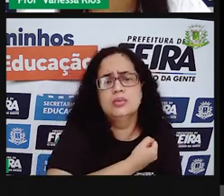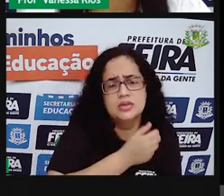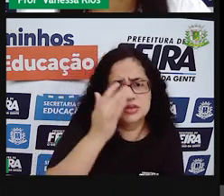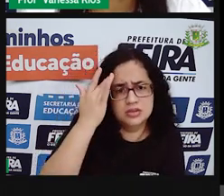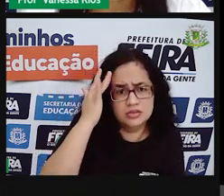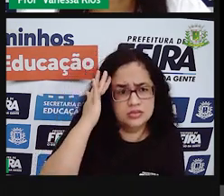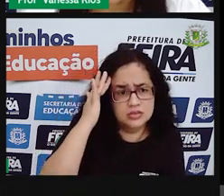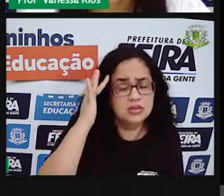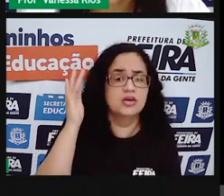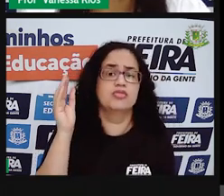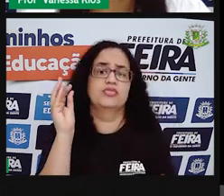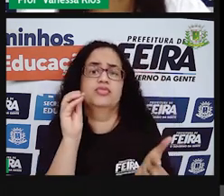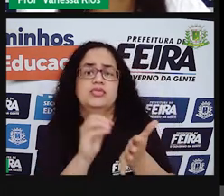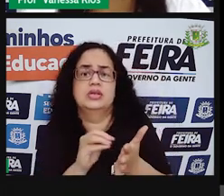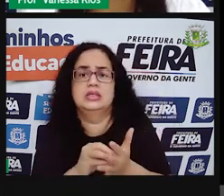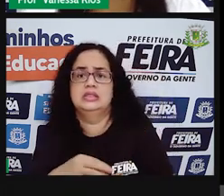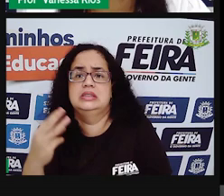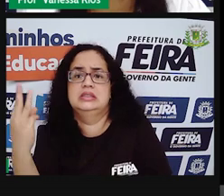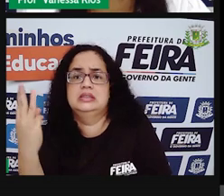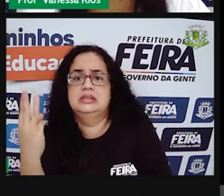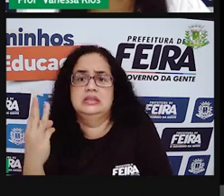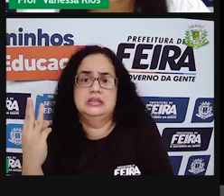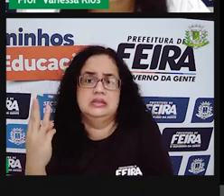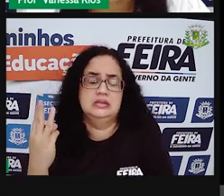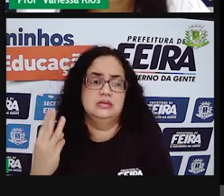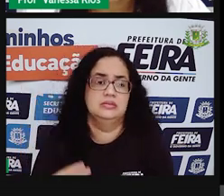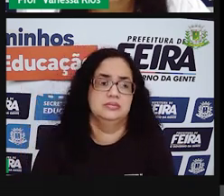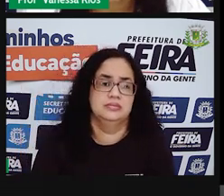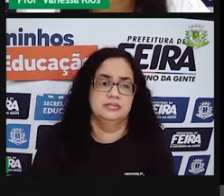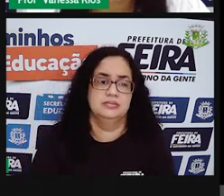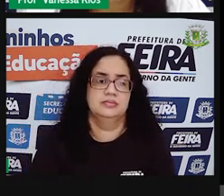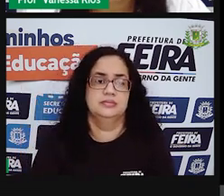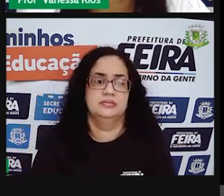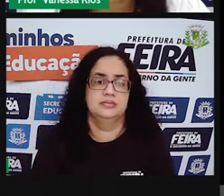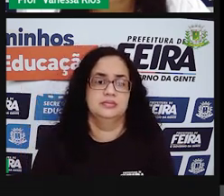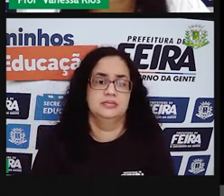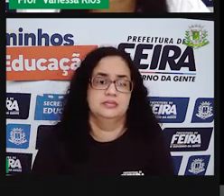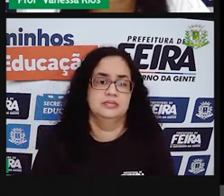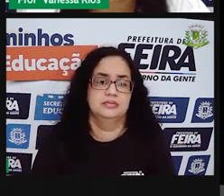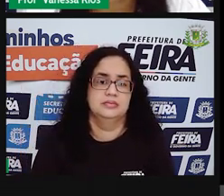você acha que faltam na terceira imagem apresentada?